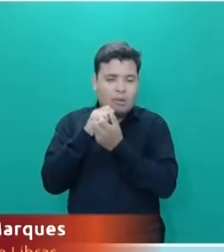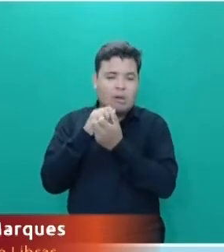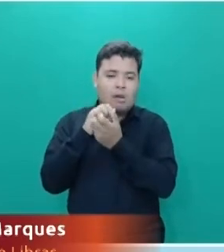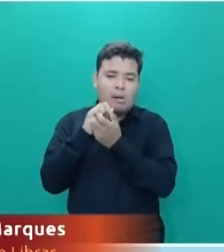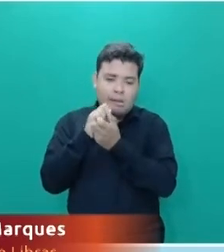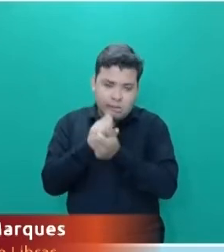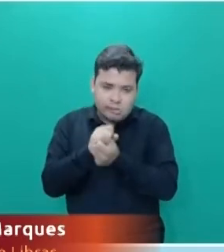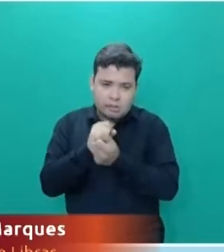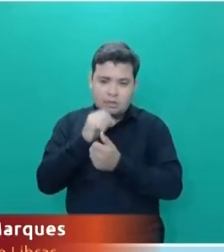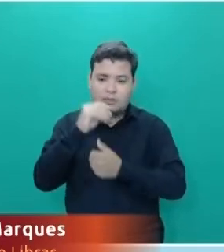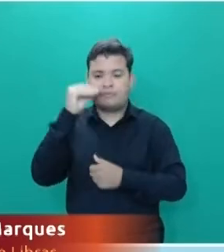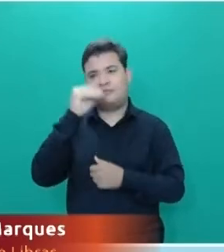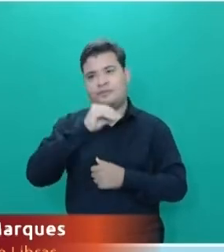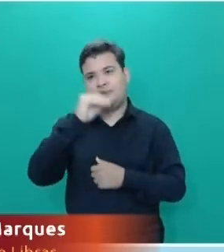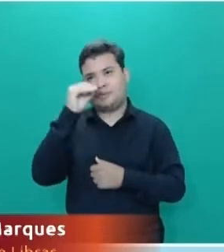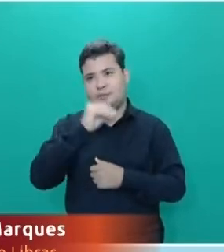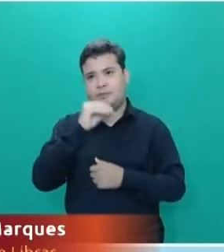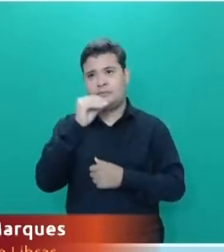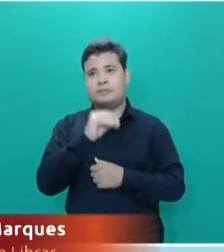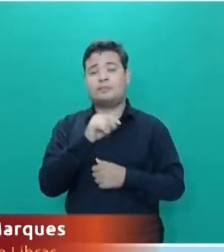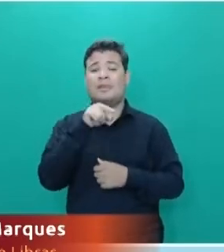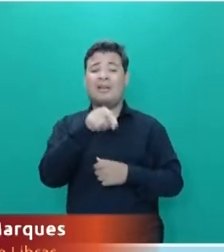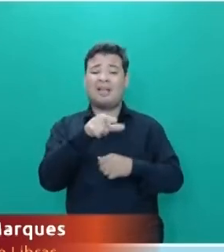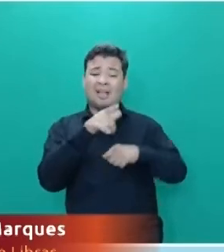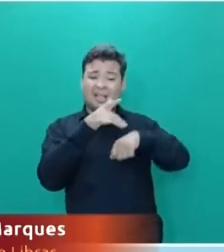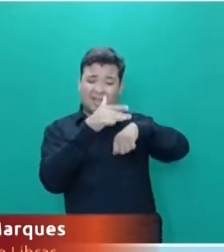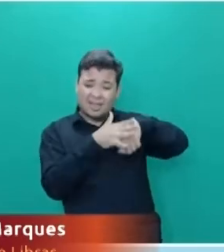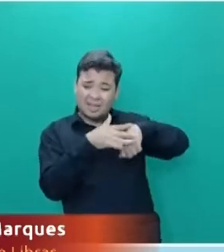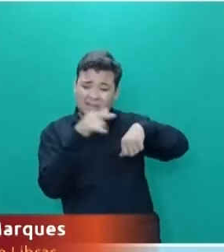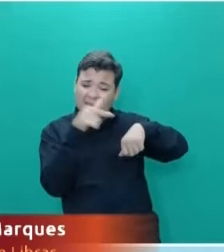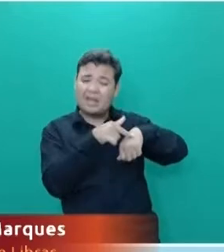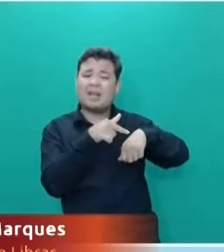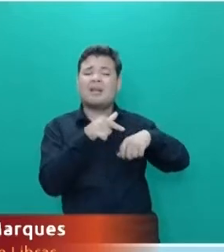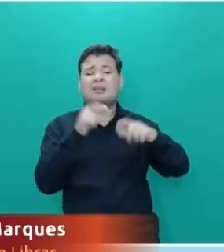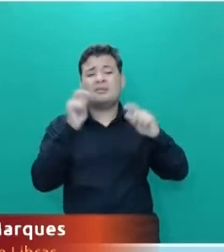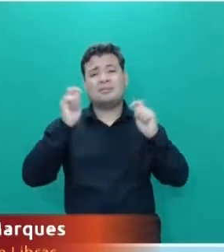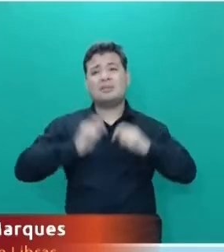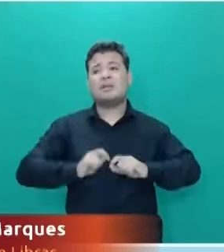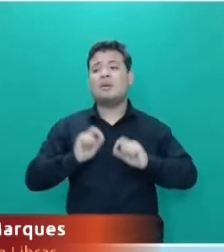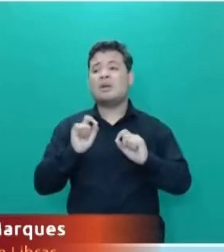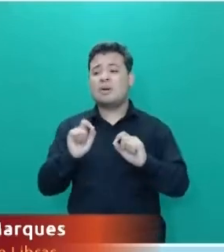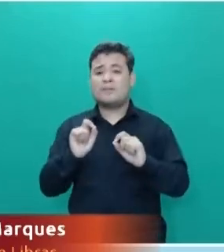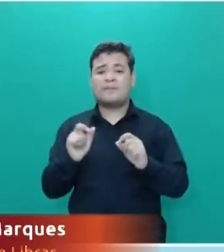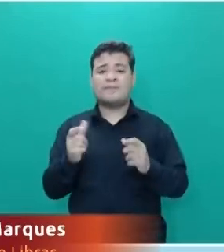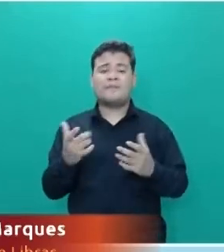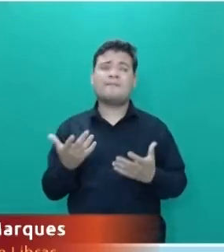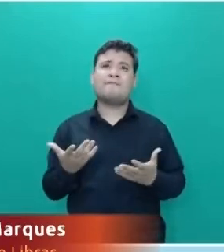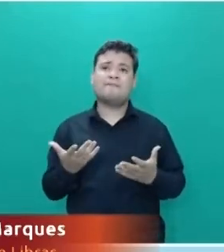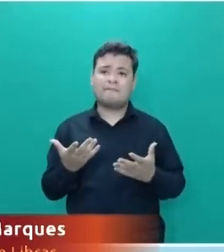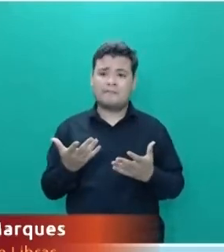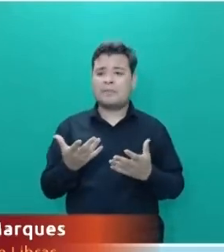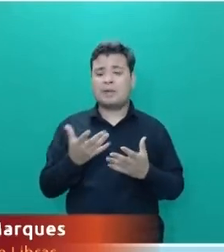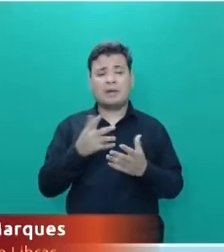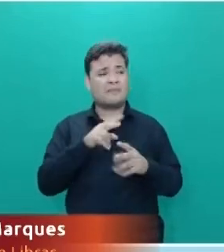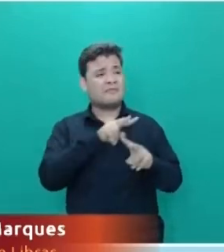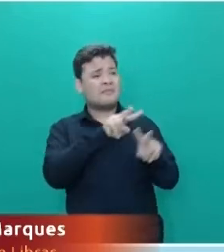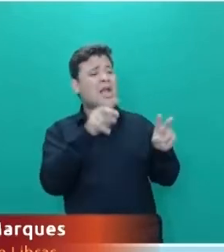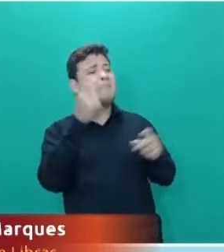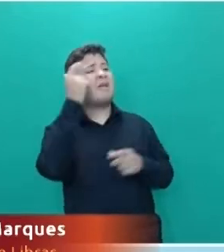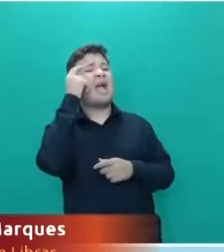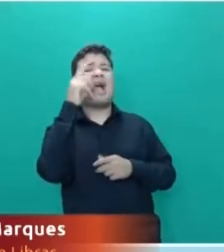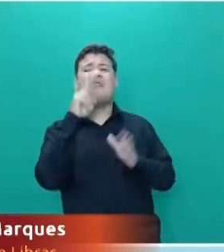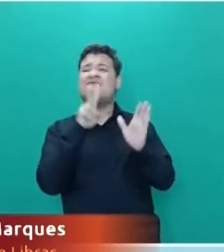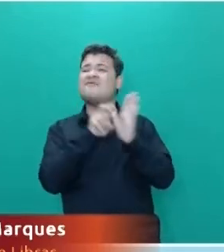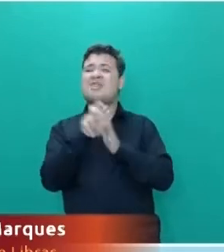Então, é uma doença assim que também pode, né, passar como uma virose qualquer, né?